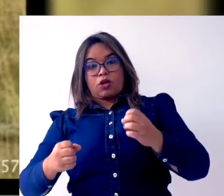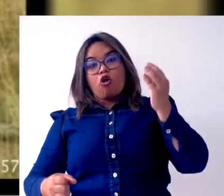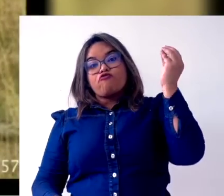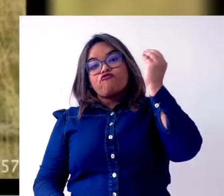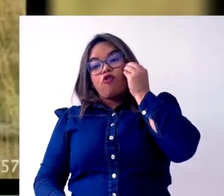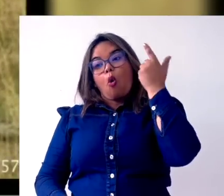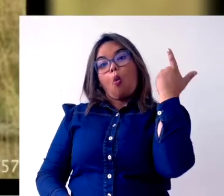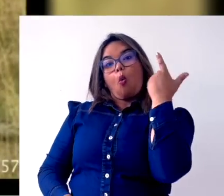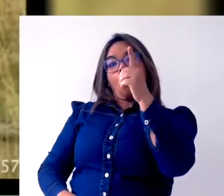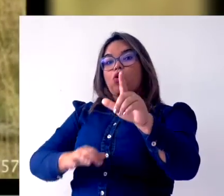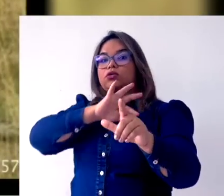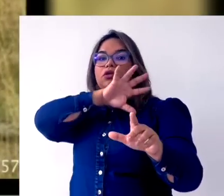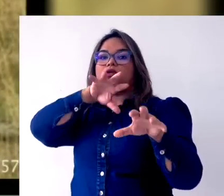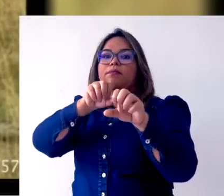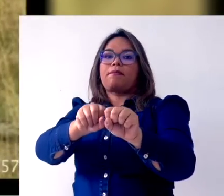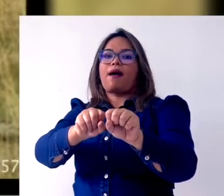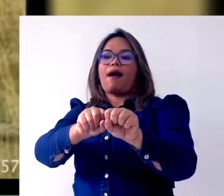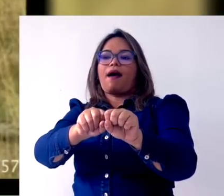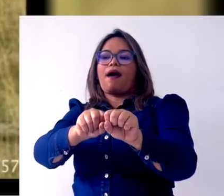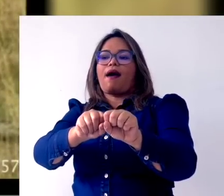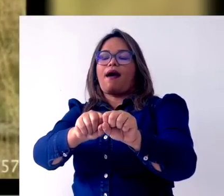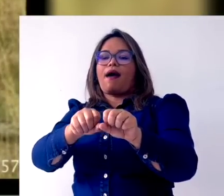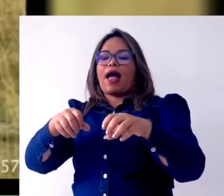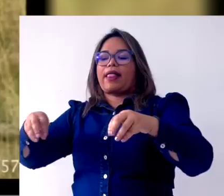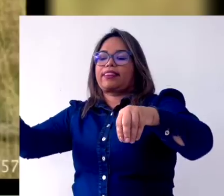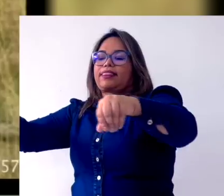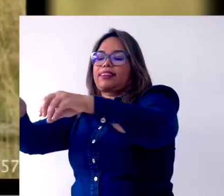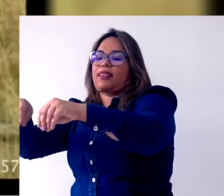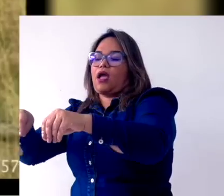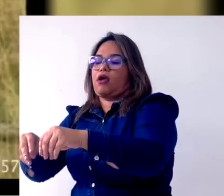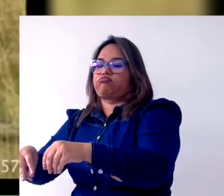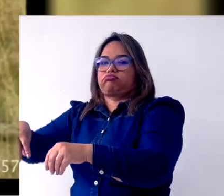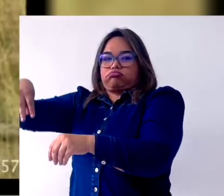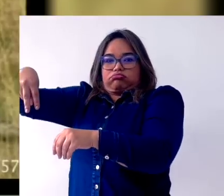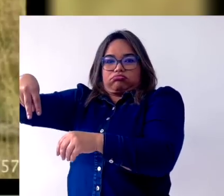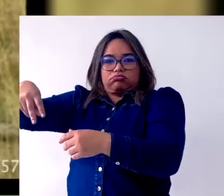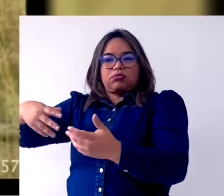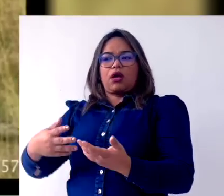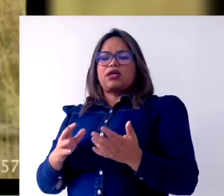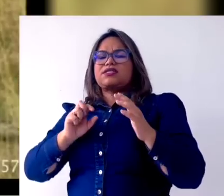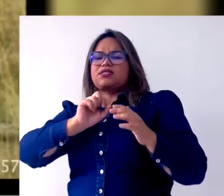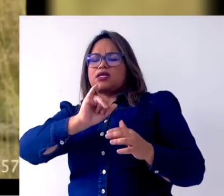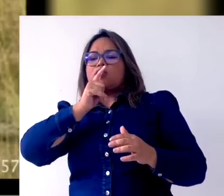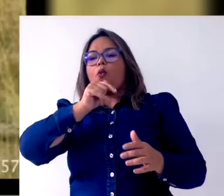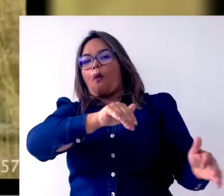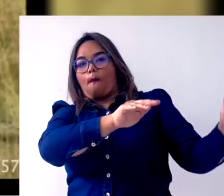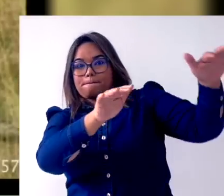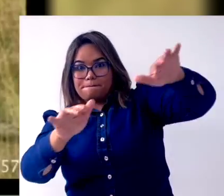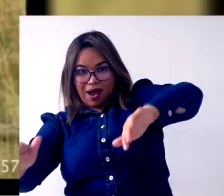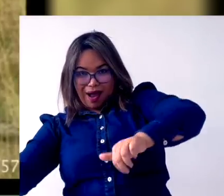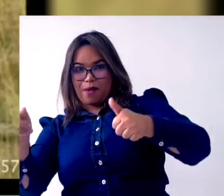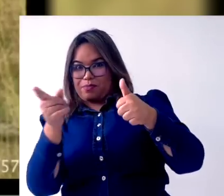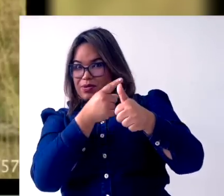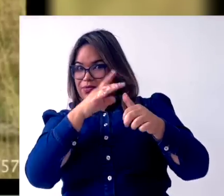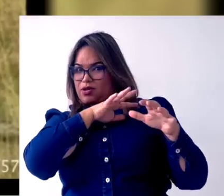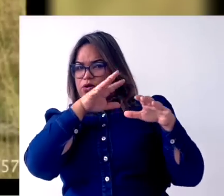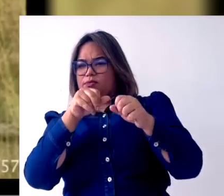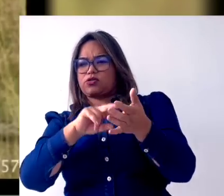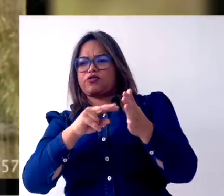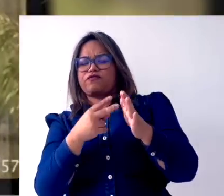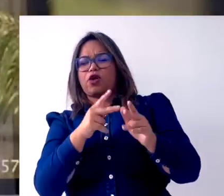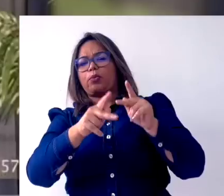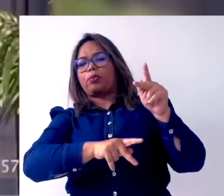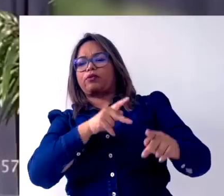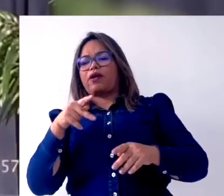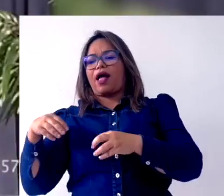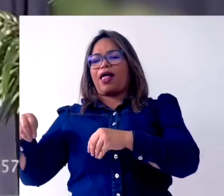saindo da terra. Agora, se o mar representa povos, multidões, nações, línguas, então o que a terra representa?